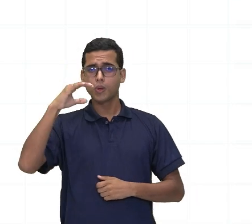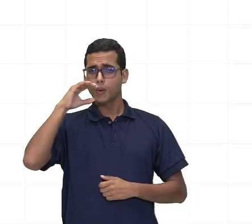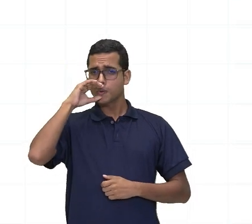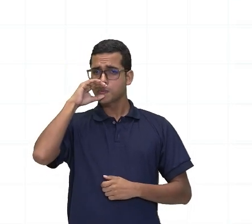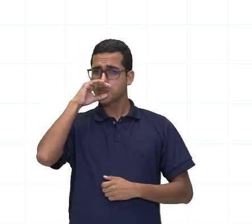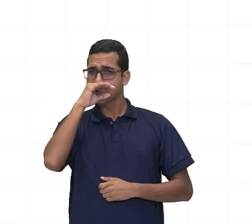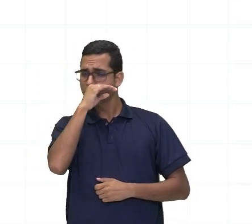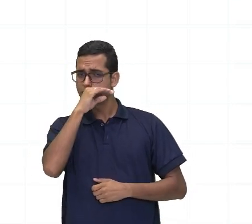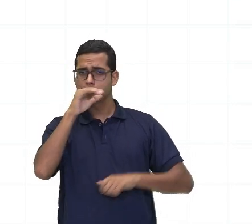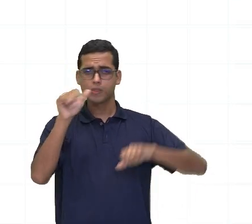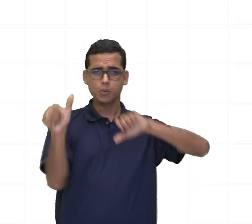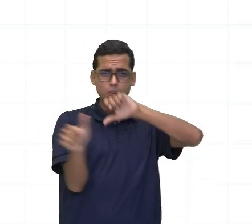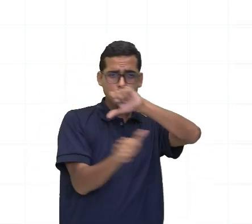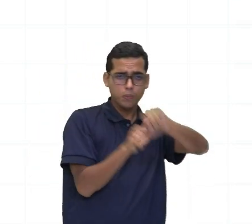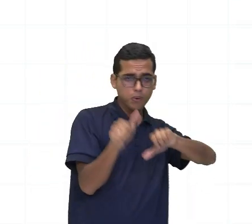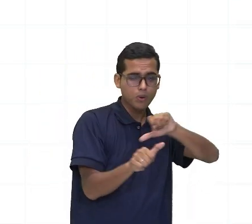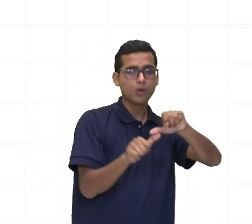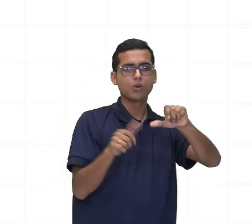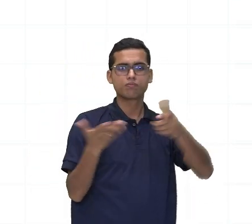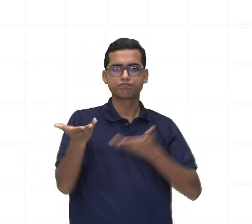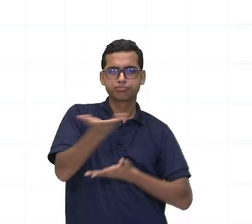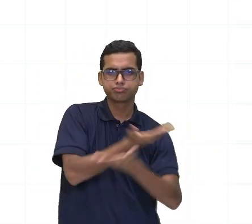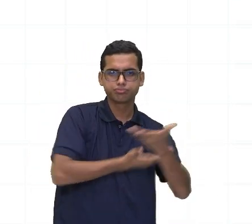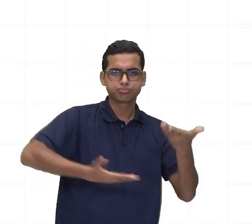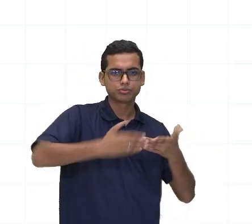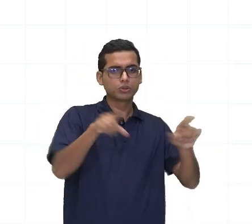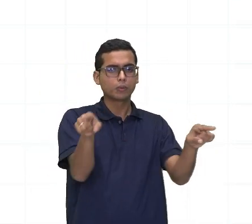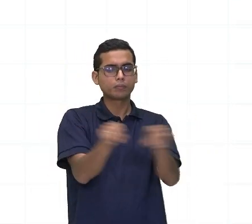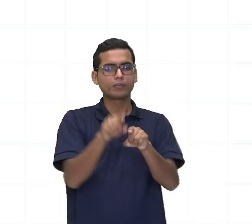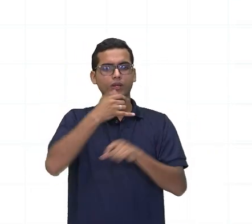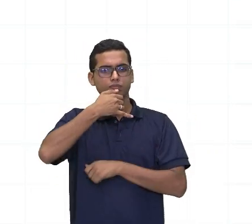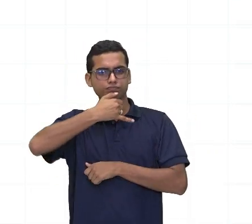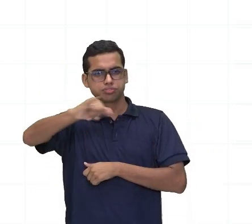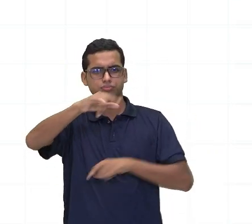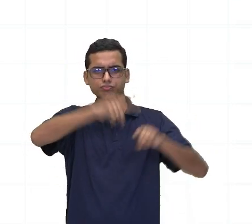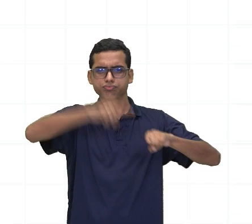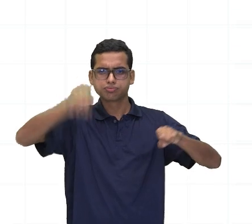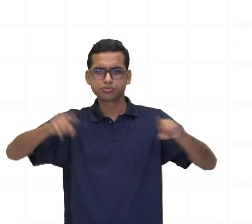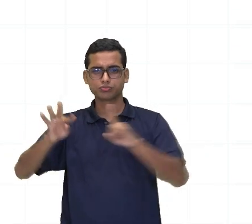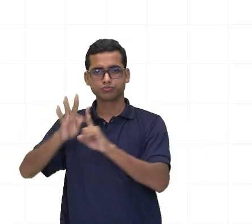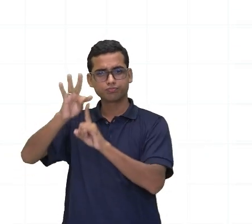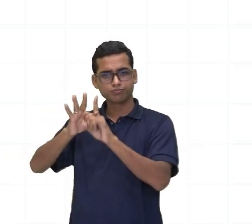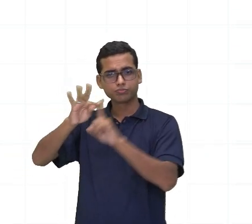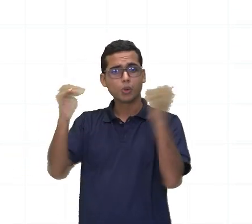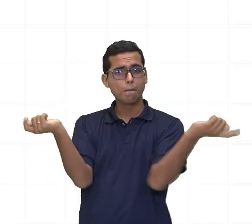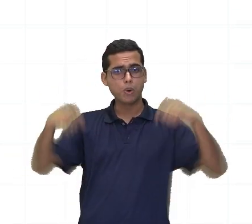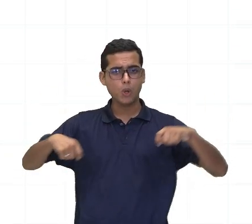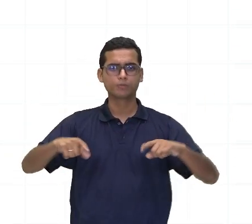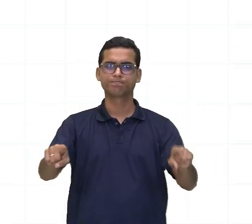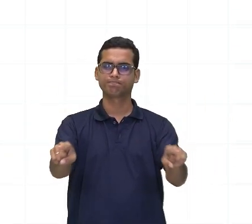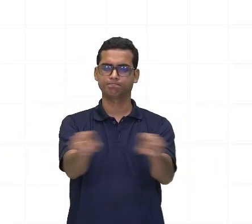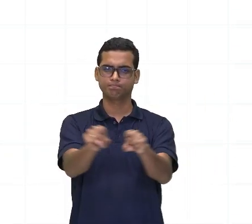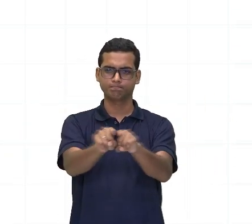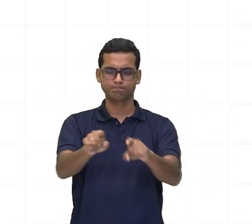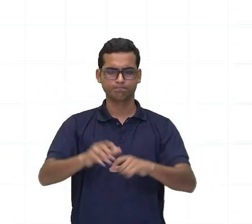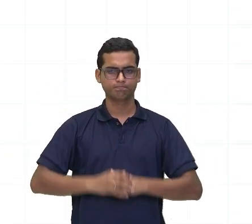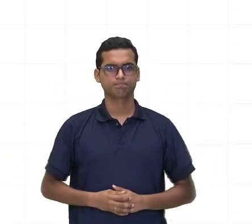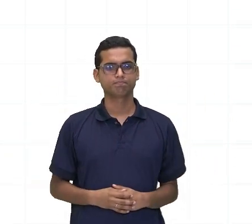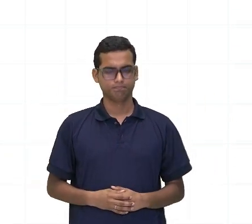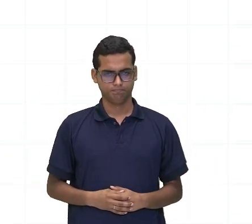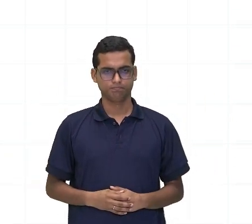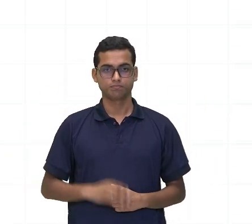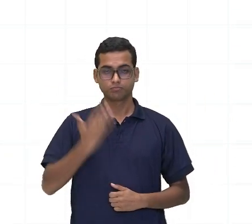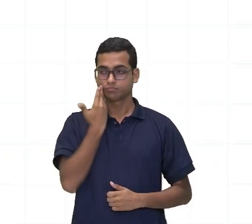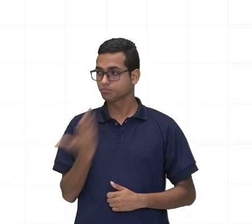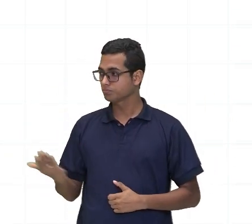calor, transformações de energia e variações de temperatura. Então, vamos lá.